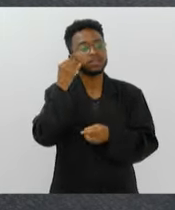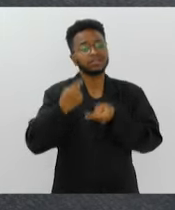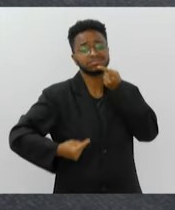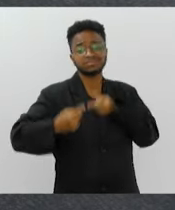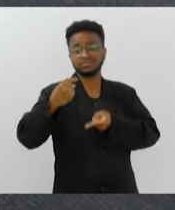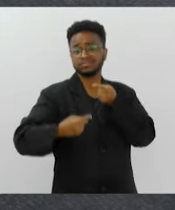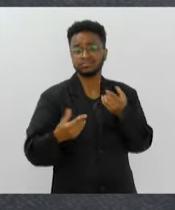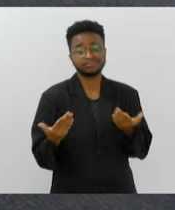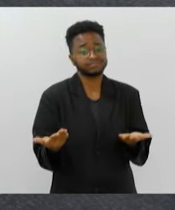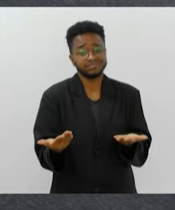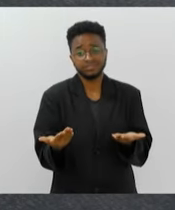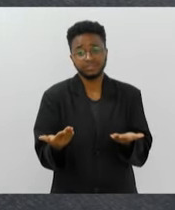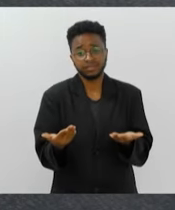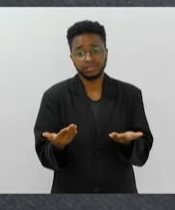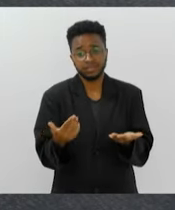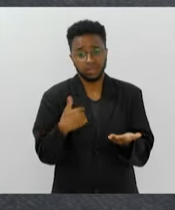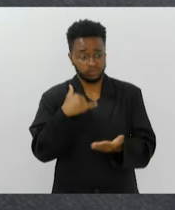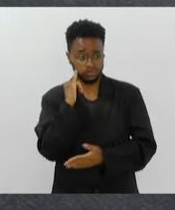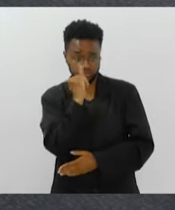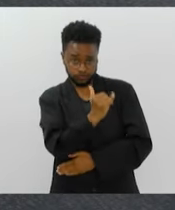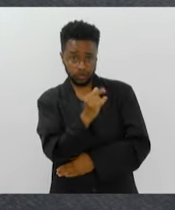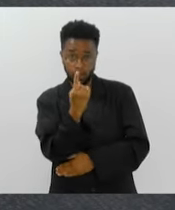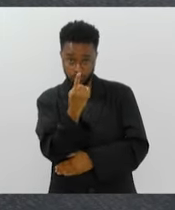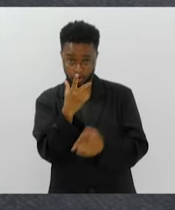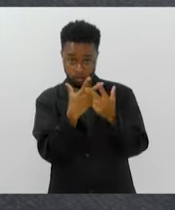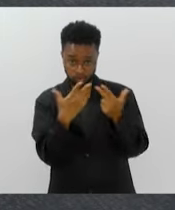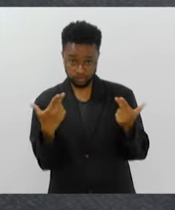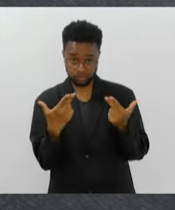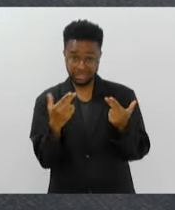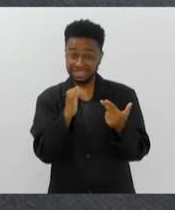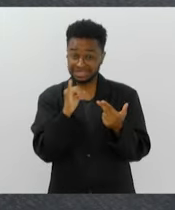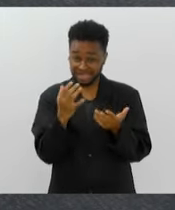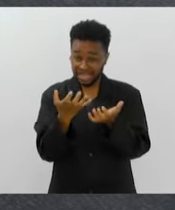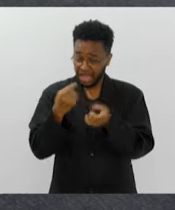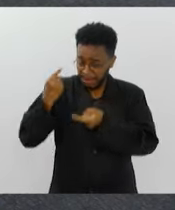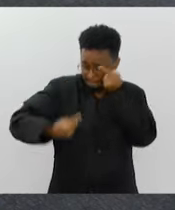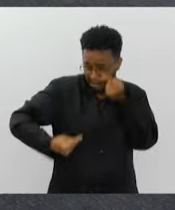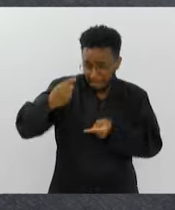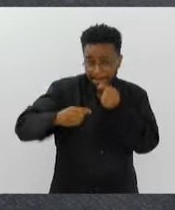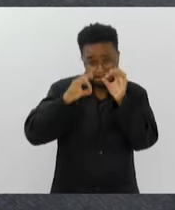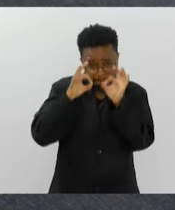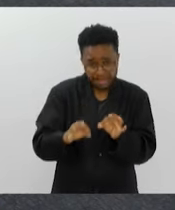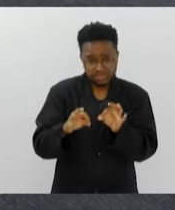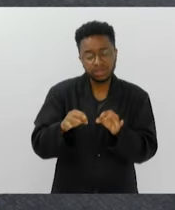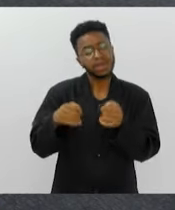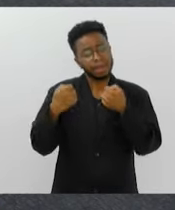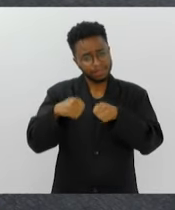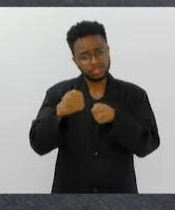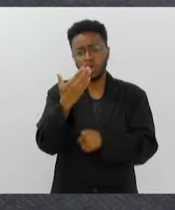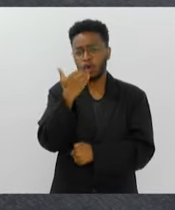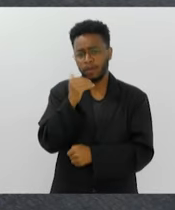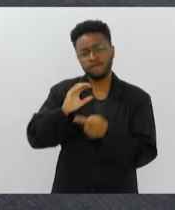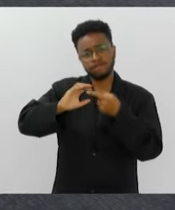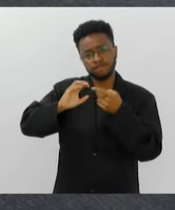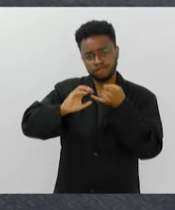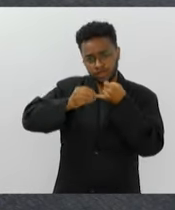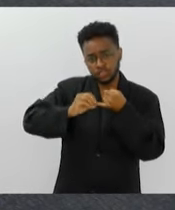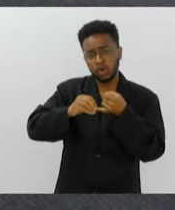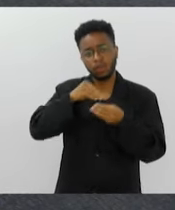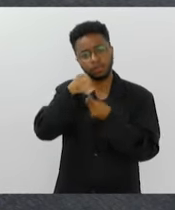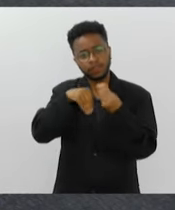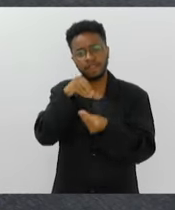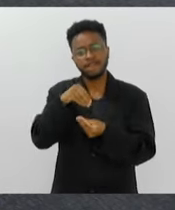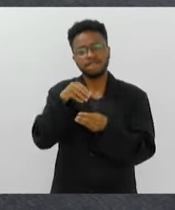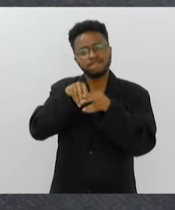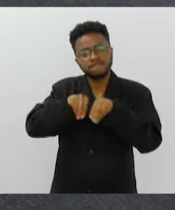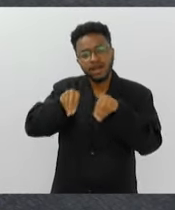comigo só que deixa eu te falar uma coisa para você criar um embate comigo você tem que comer muito feijão com farinha rapaz Você é muito